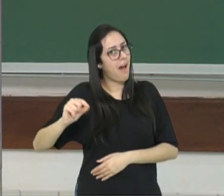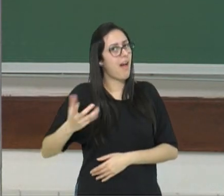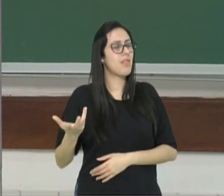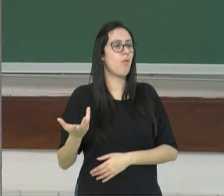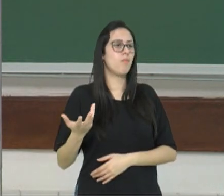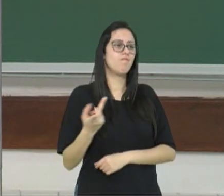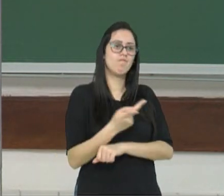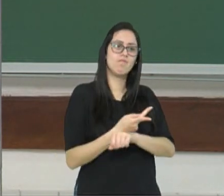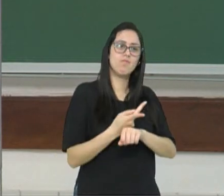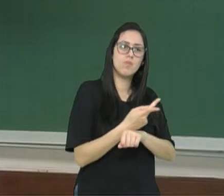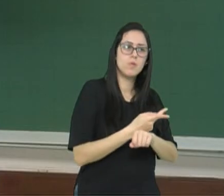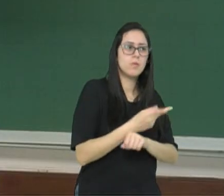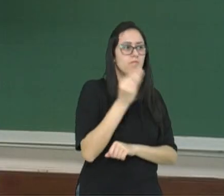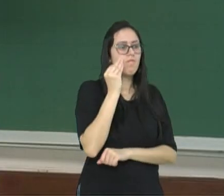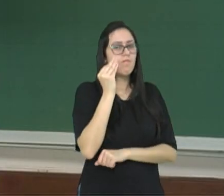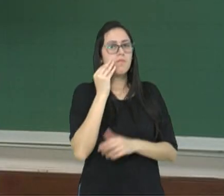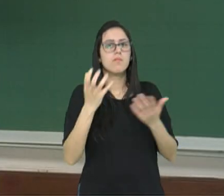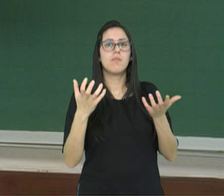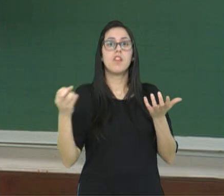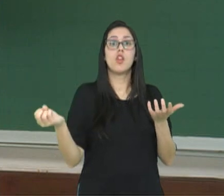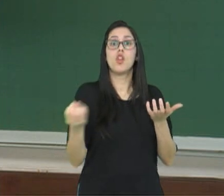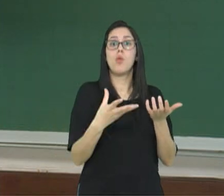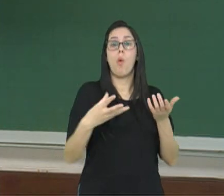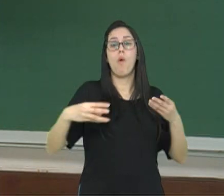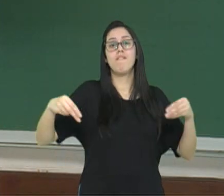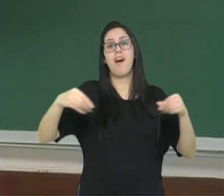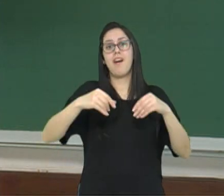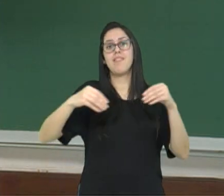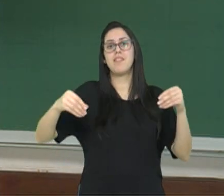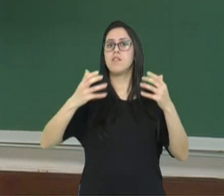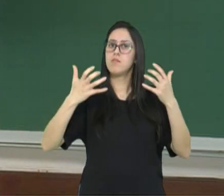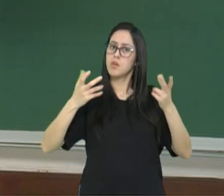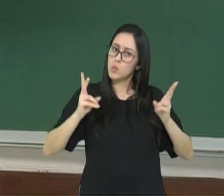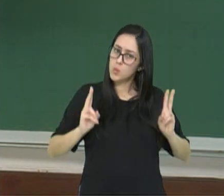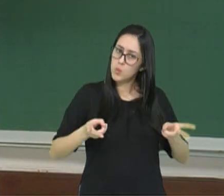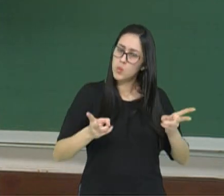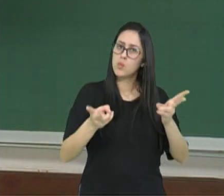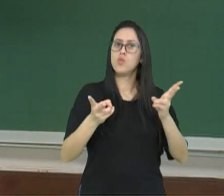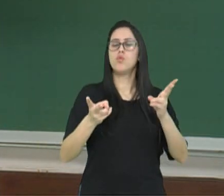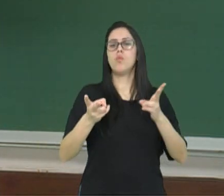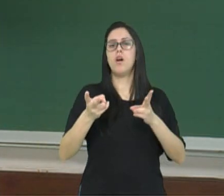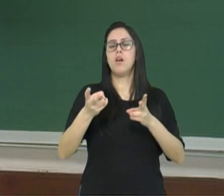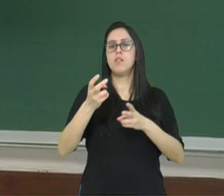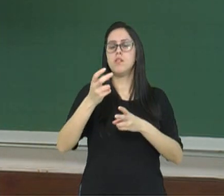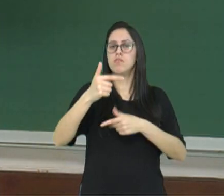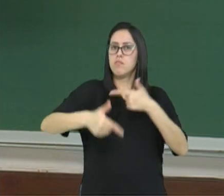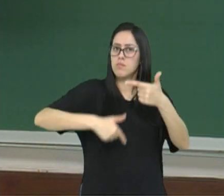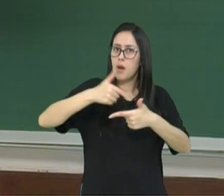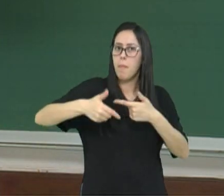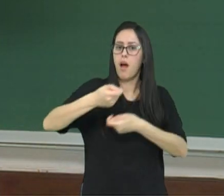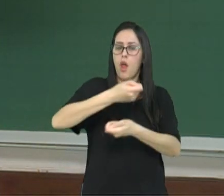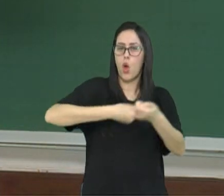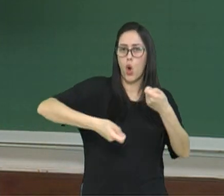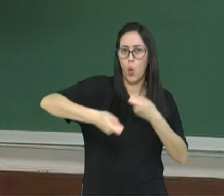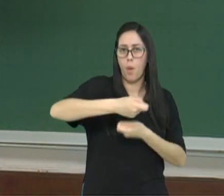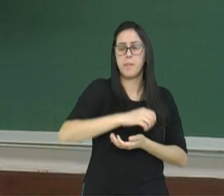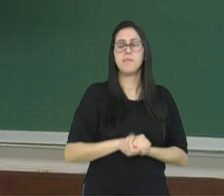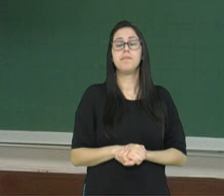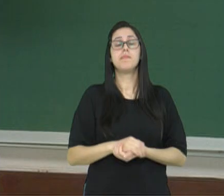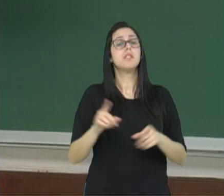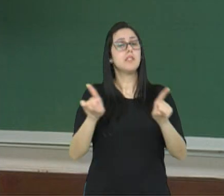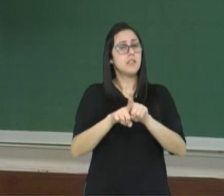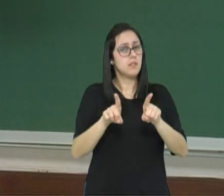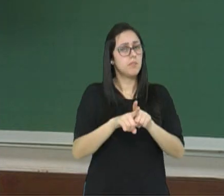talvez, para assim eles conseguirem manter a sua atividade econômica. E o governo também fez a